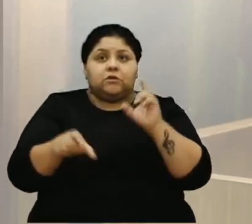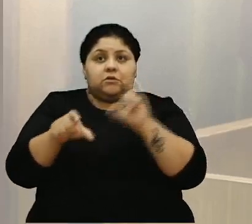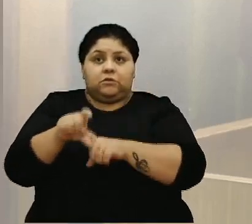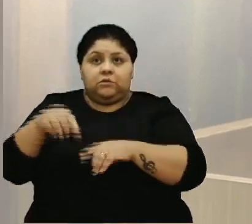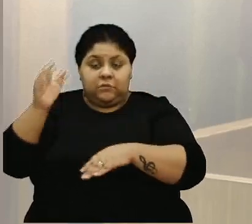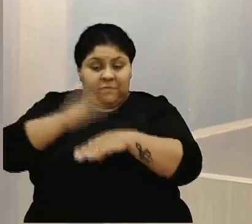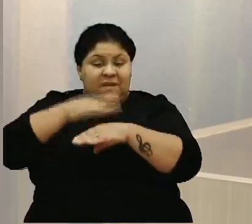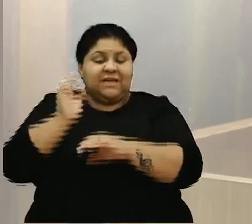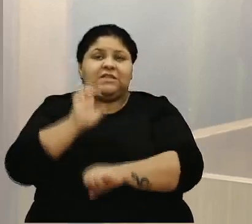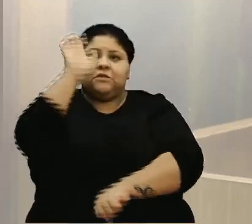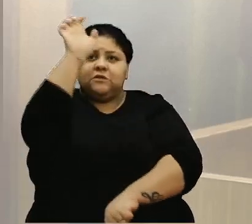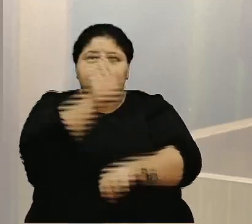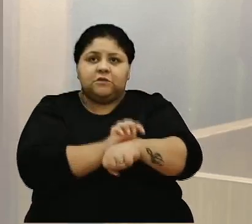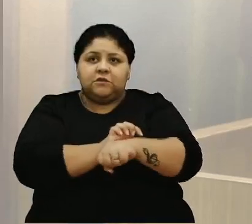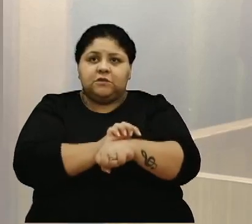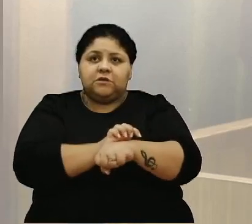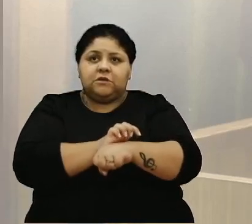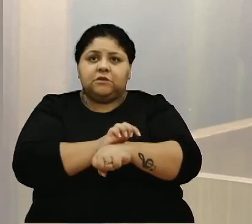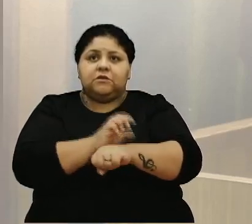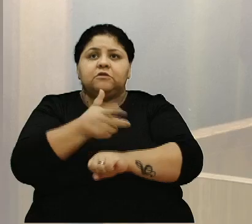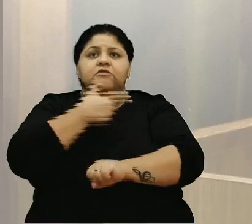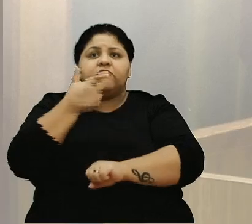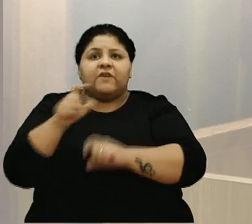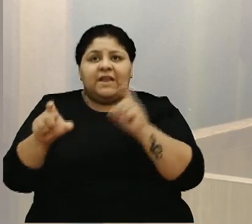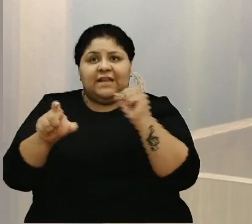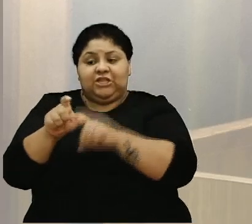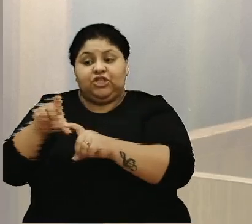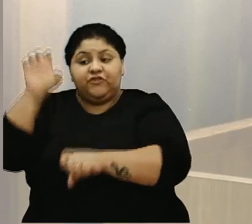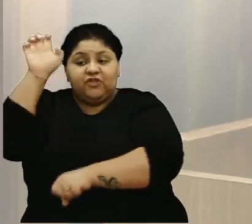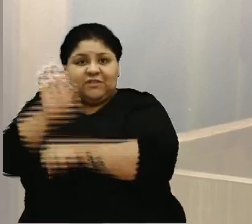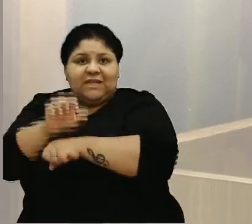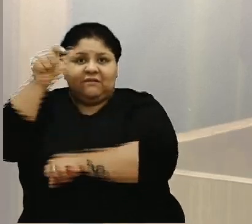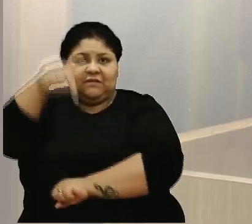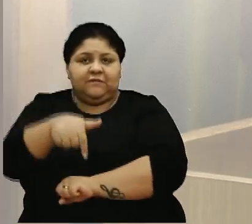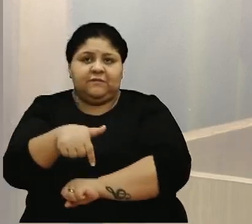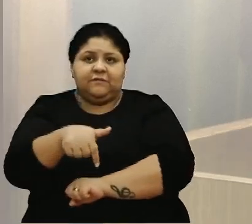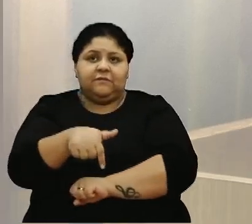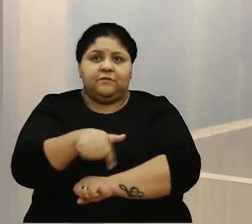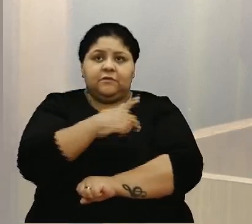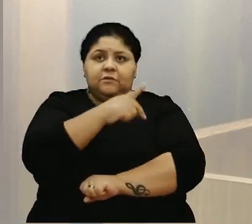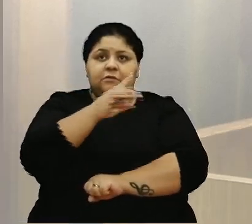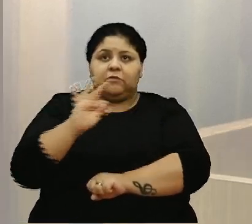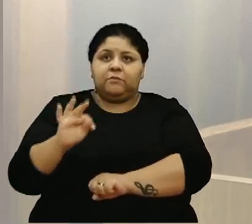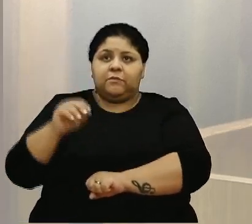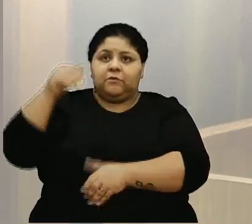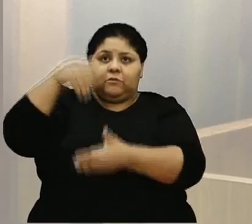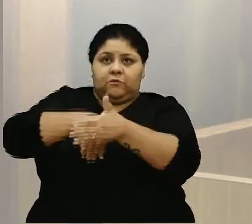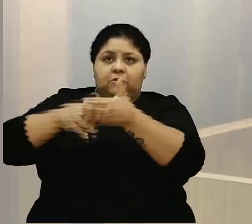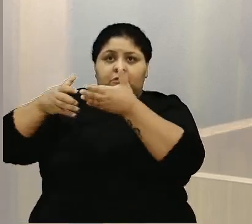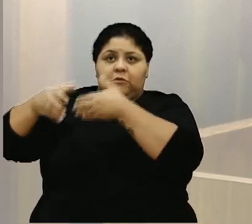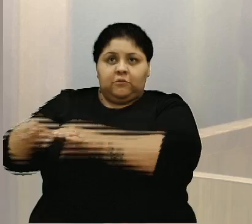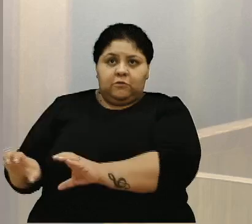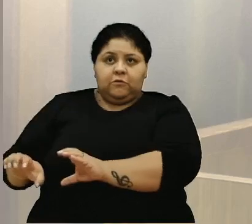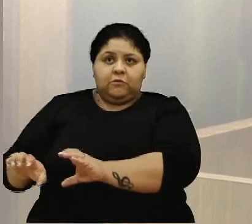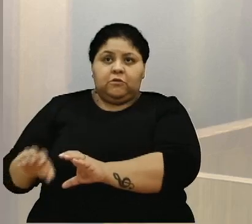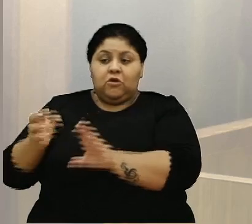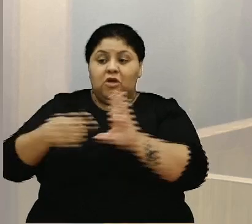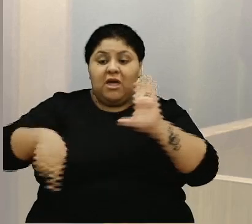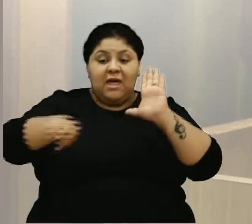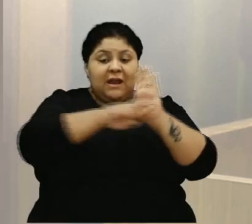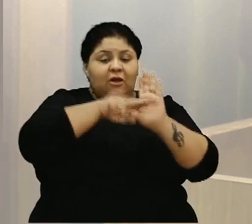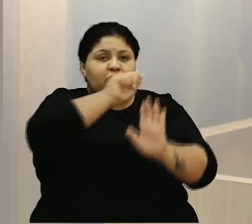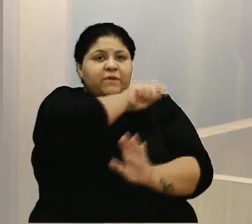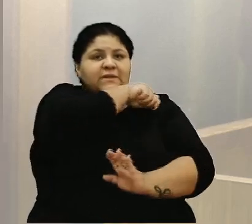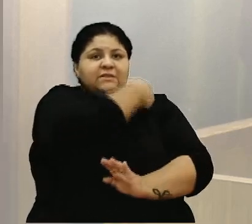nosso estado quando a gente quer falar de dívida do estado aqui. E o PT votou contra o regime de recuperação